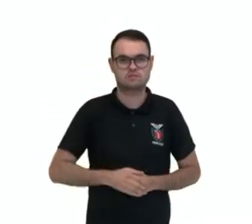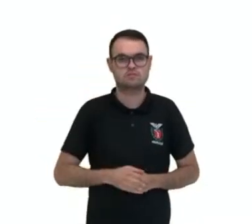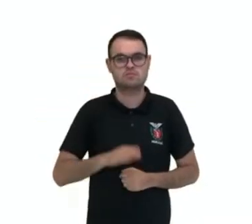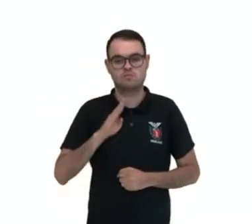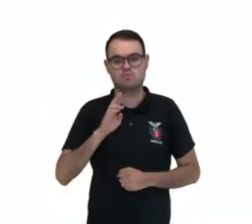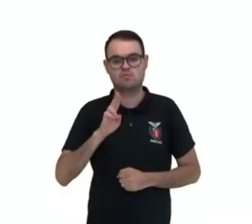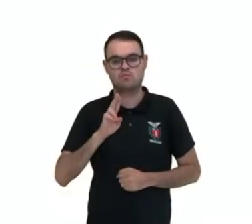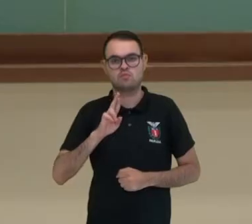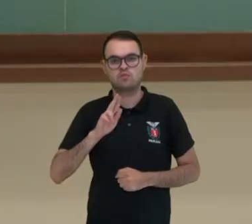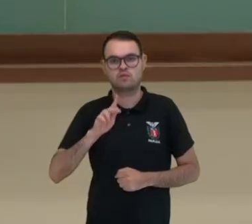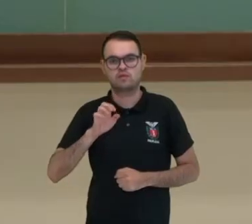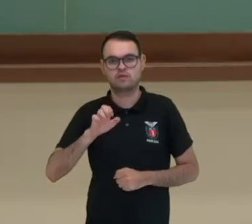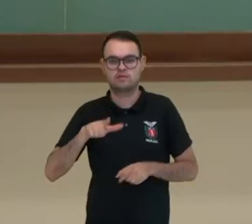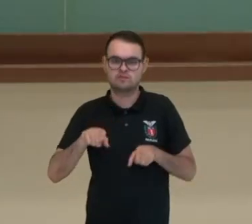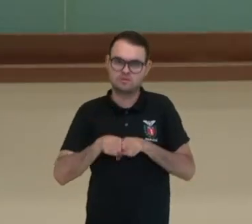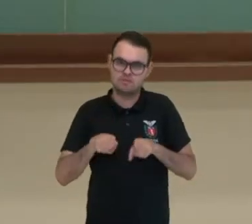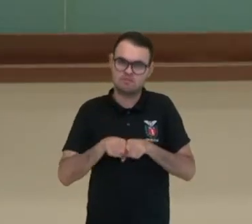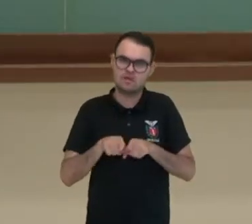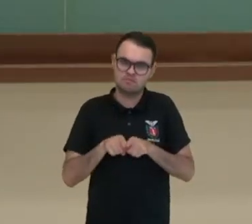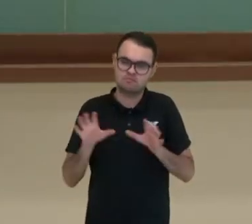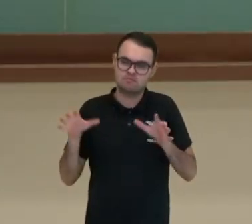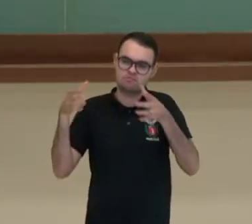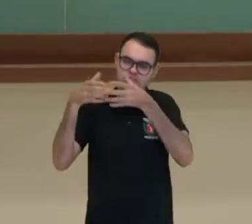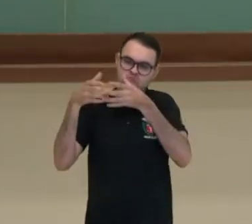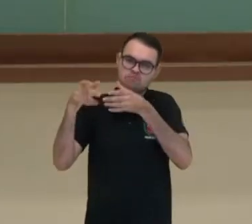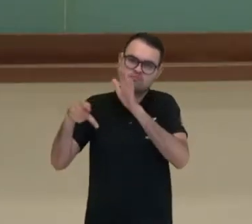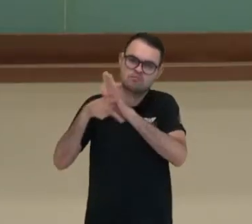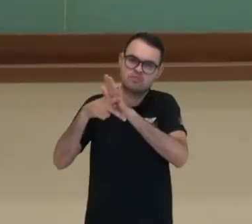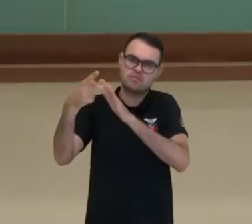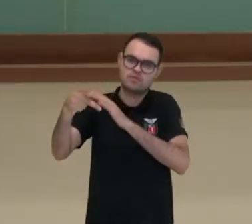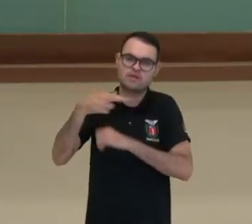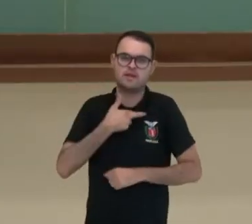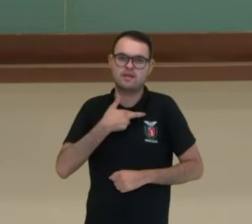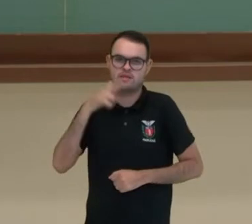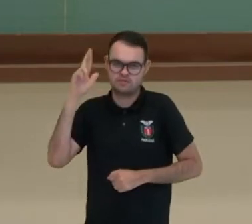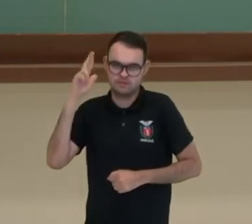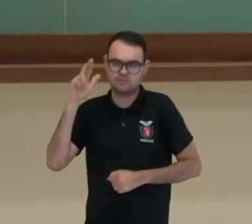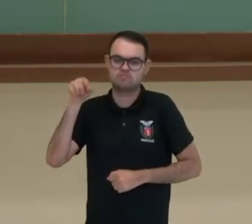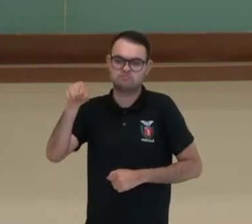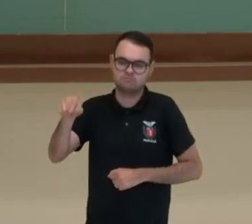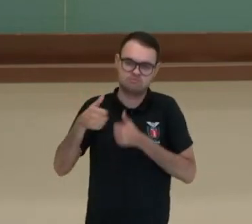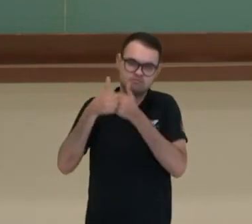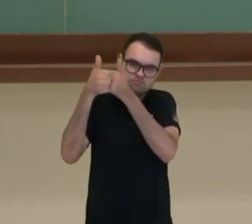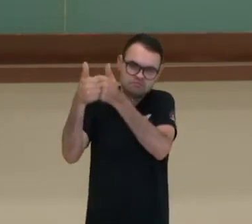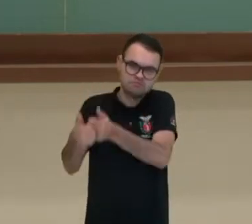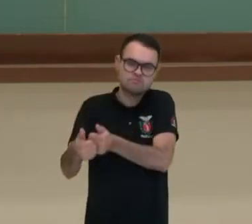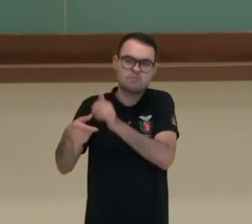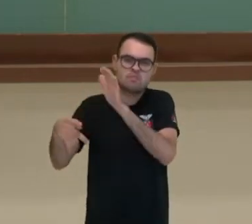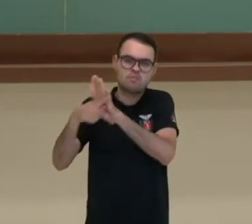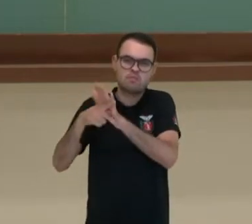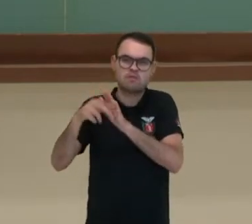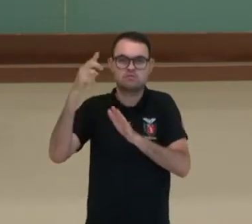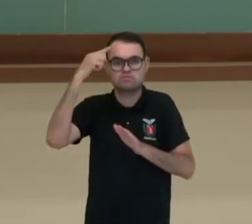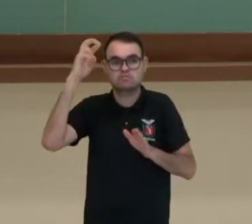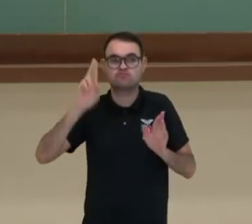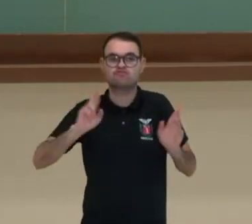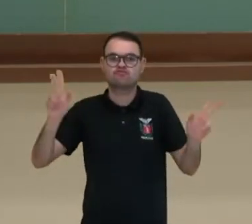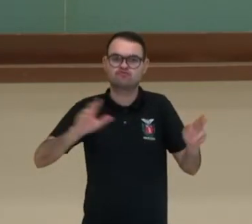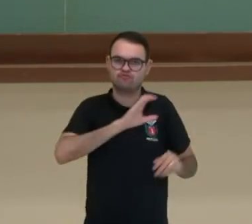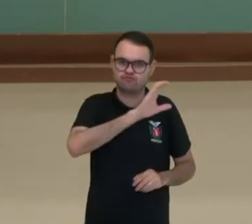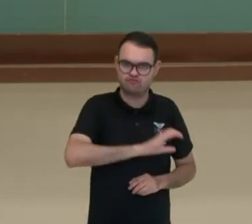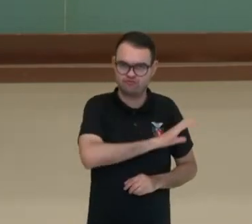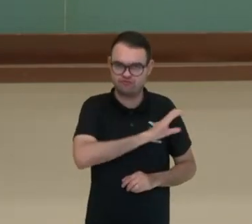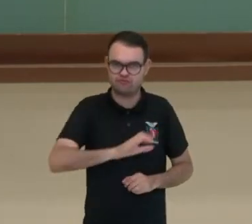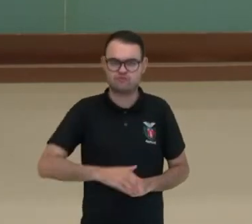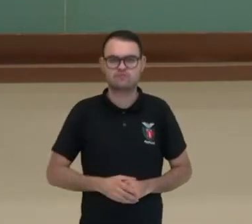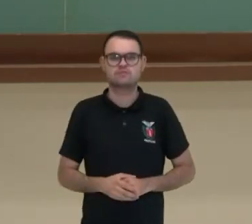burgueses e representantes também dessa classe religiosa puritana, essa ideia diferente de pensar. Então,